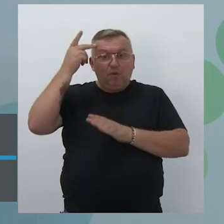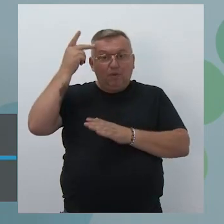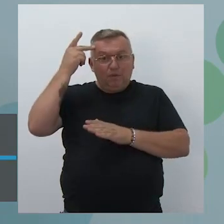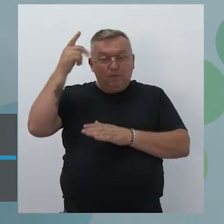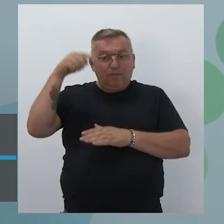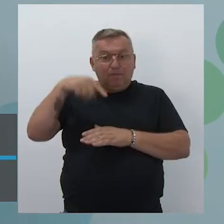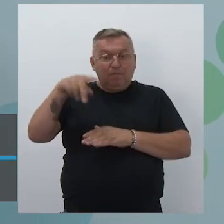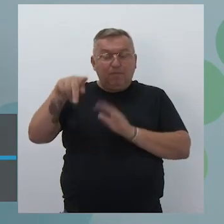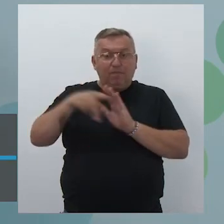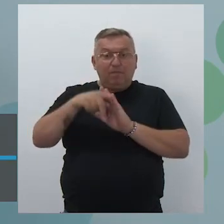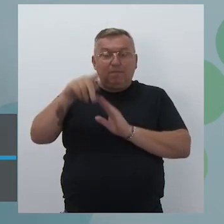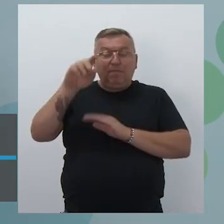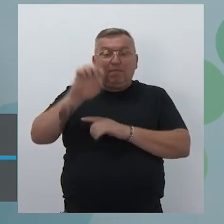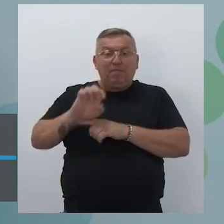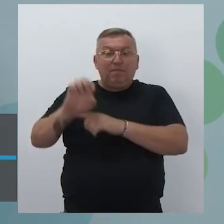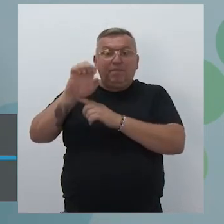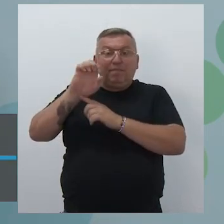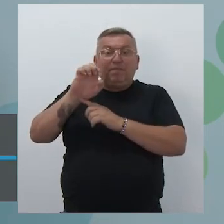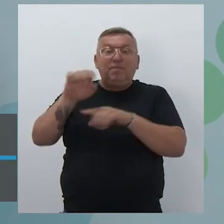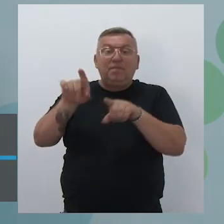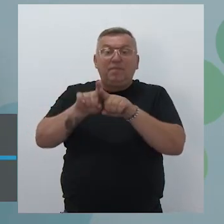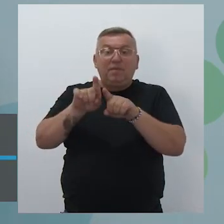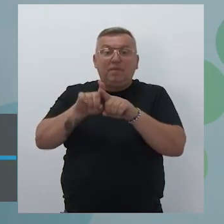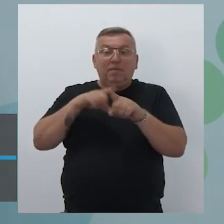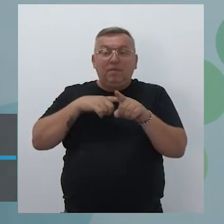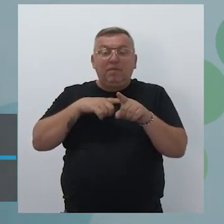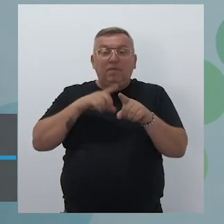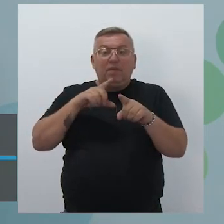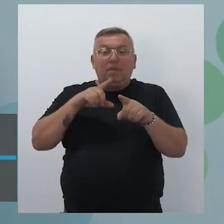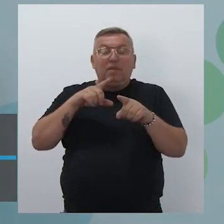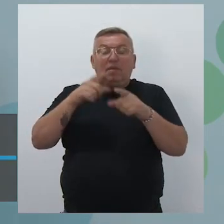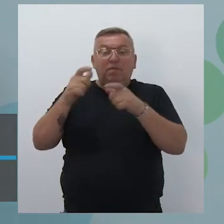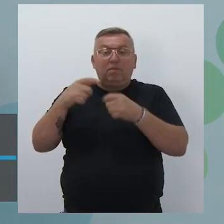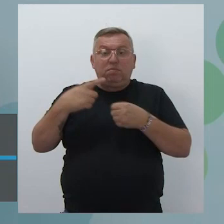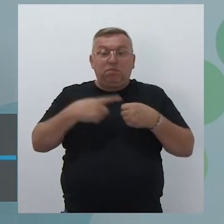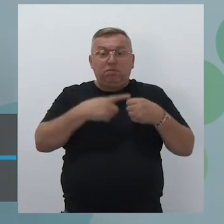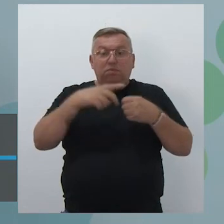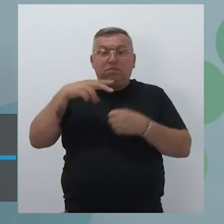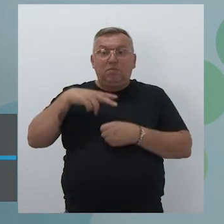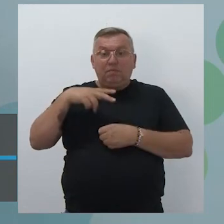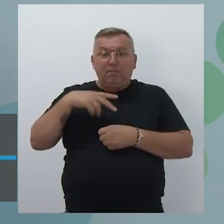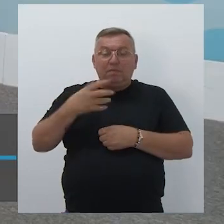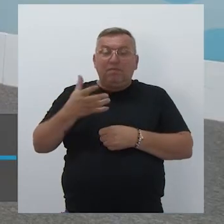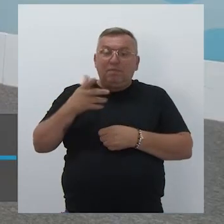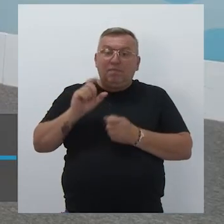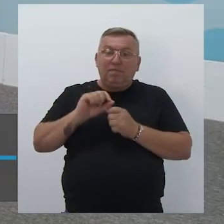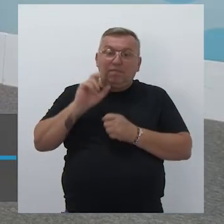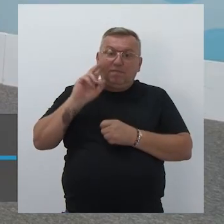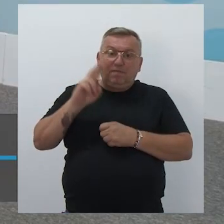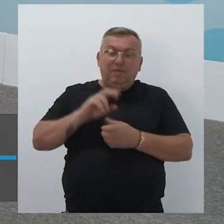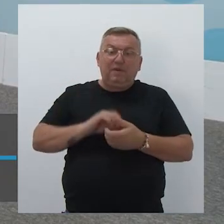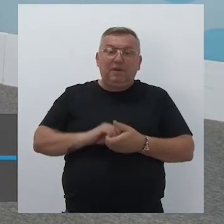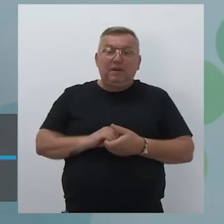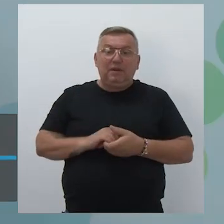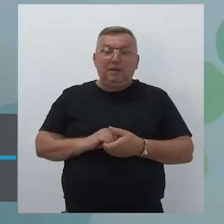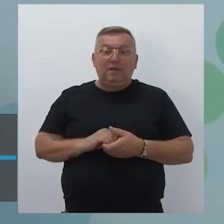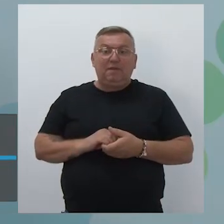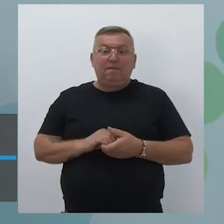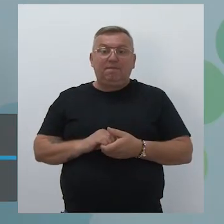no estado de São Paulo, inclusive para as redes municipal e particular que quiserem aderir a ele, não